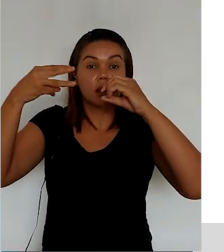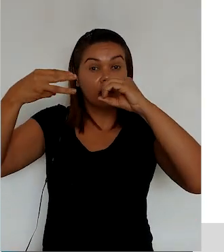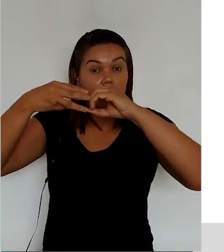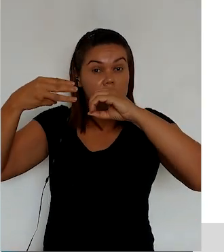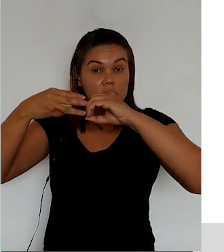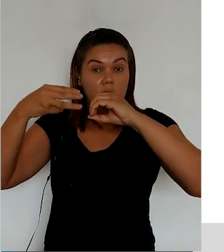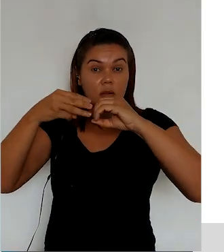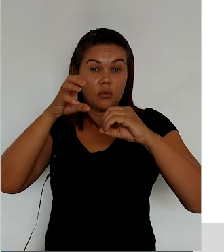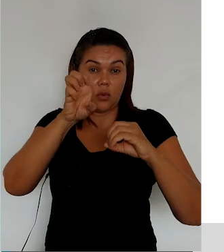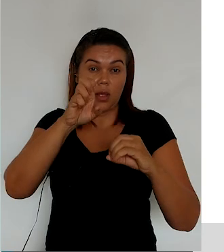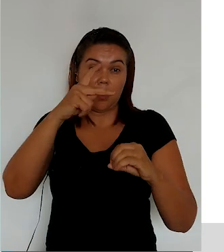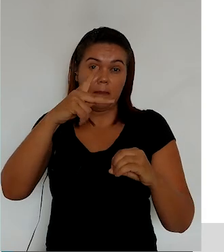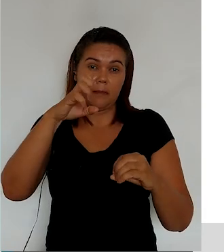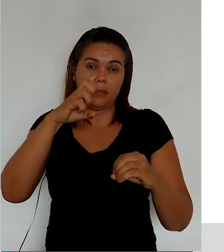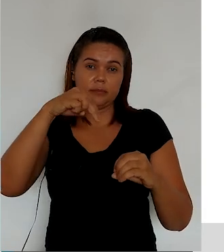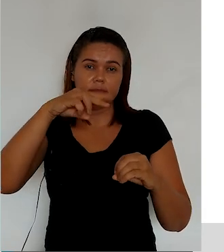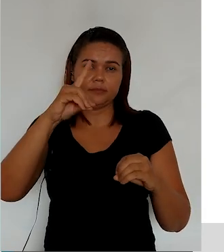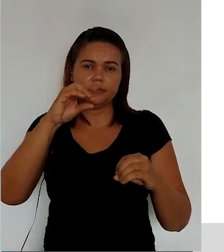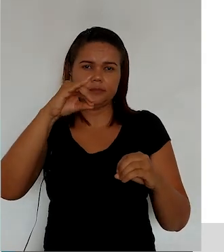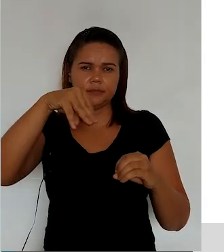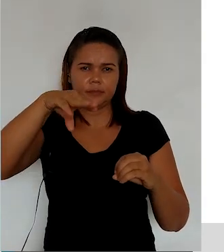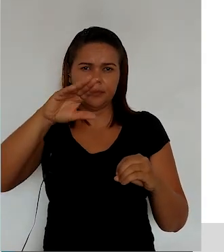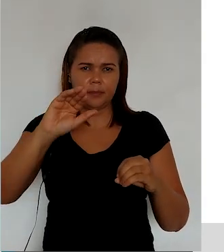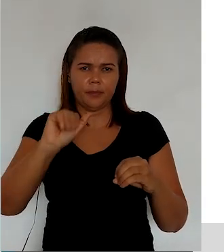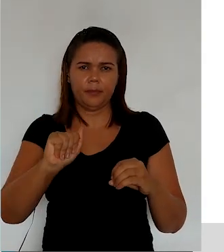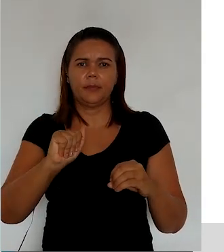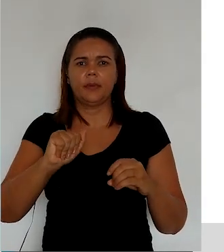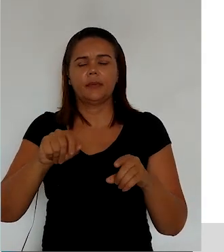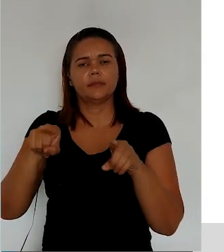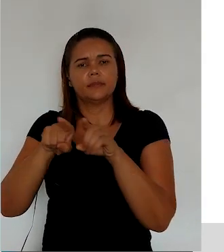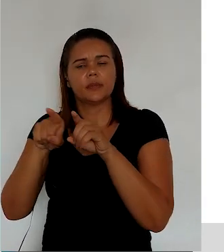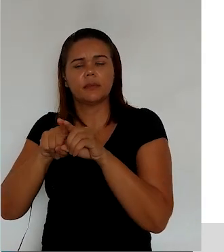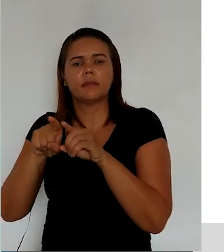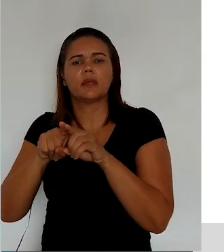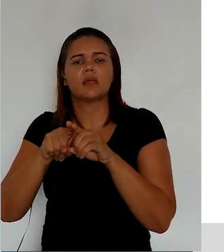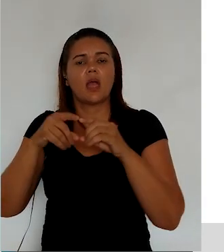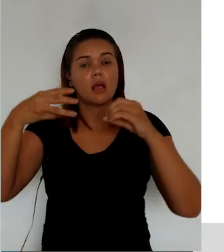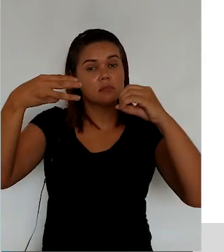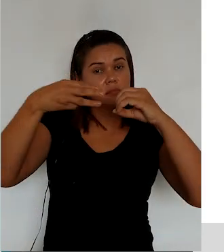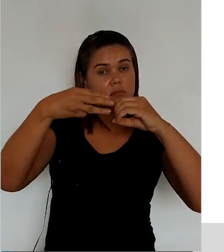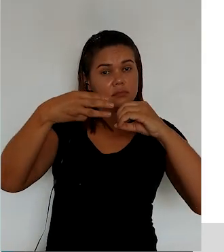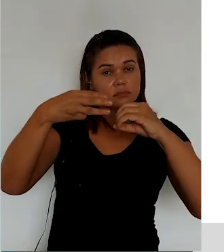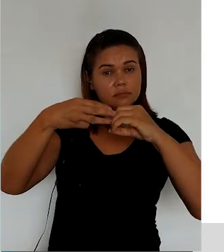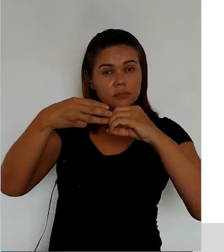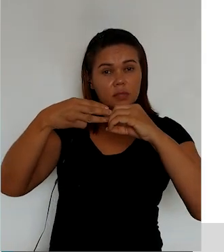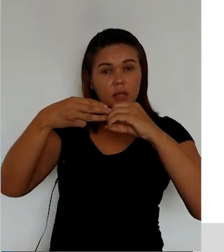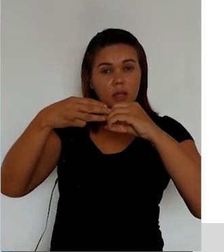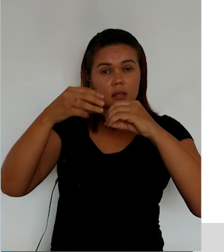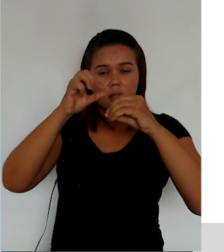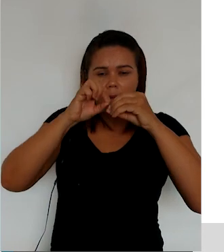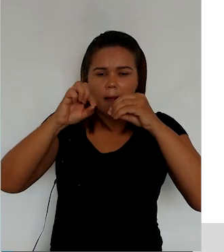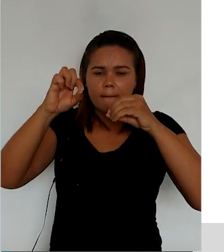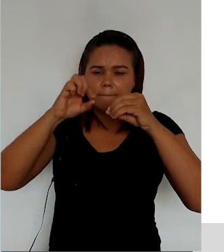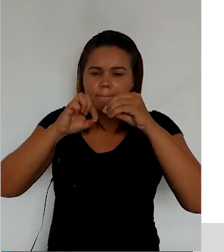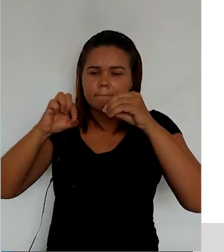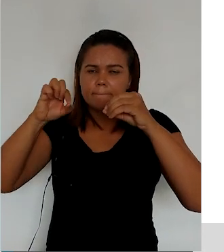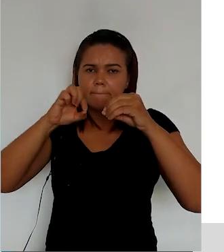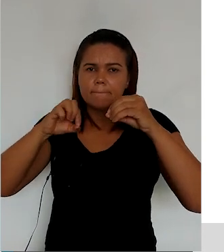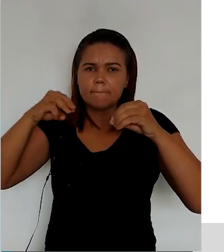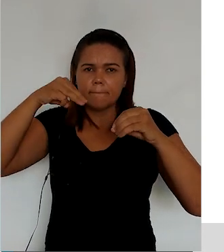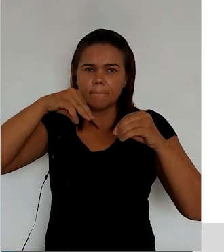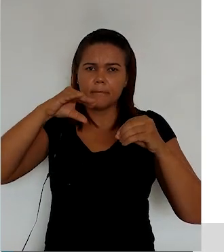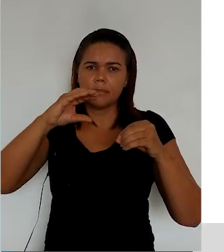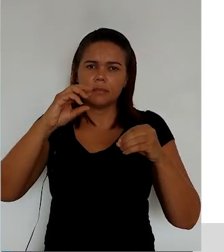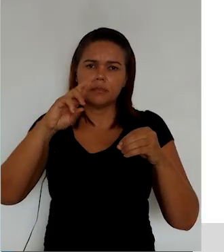com as células do epêndima, por exemplo, e células da microglia